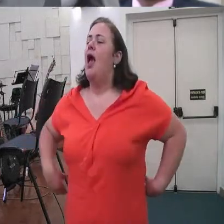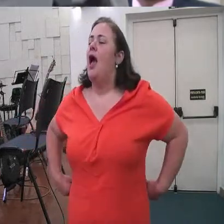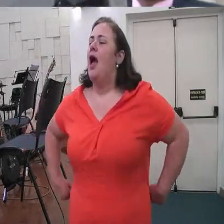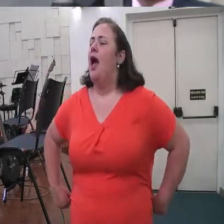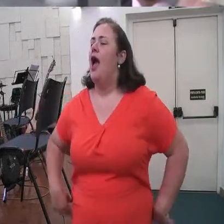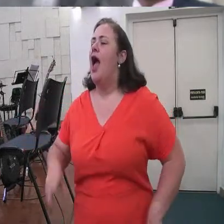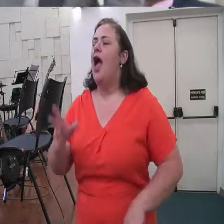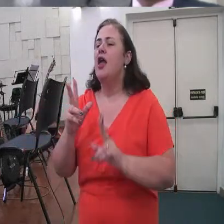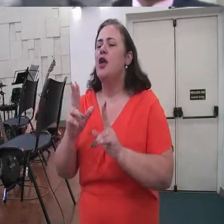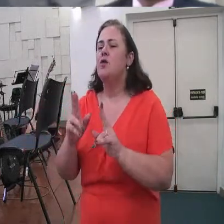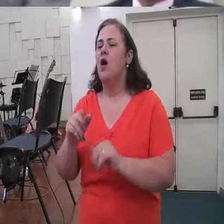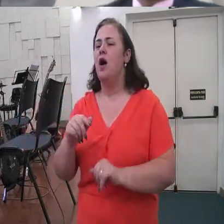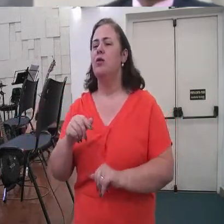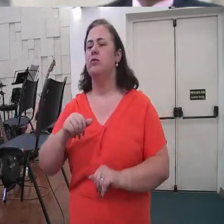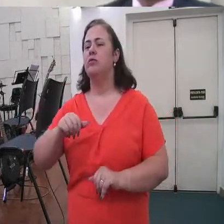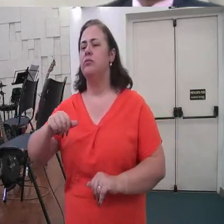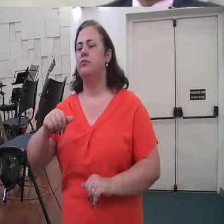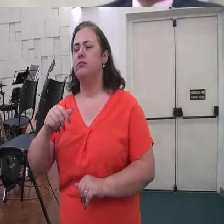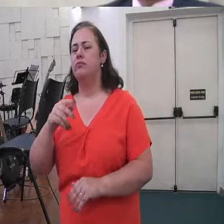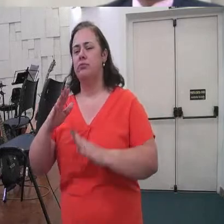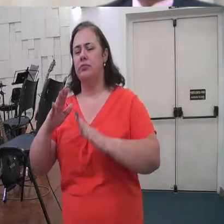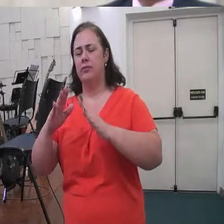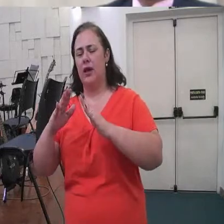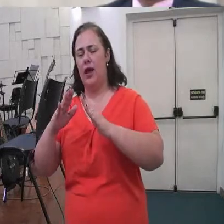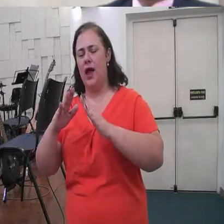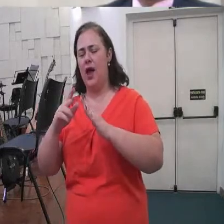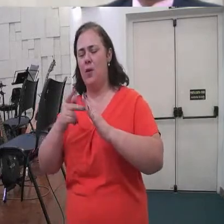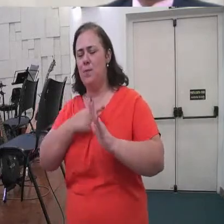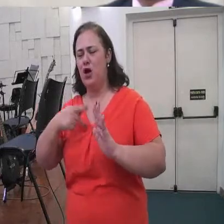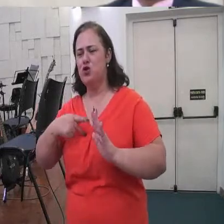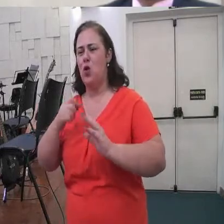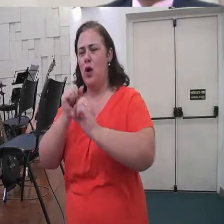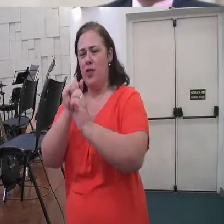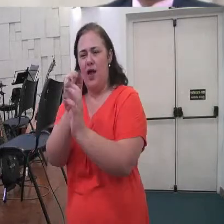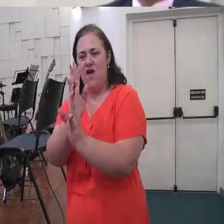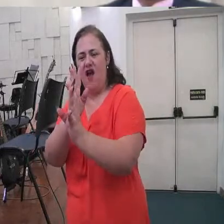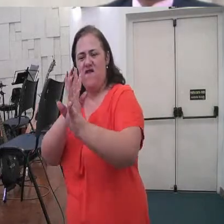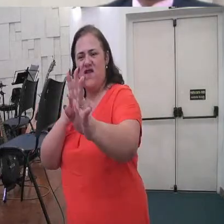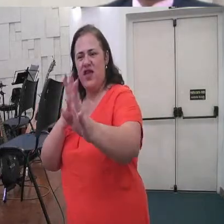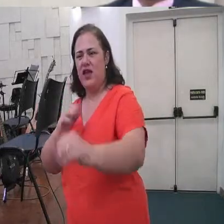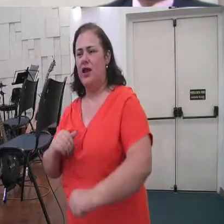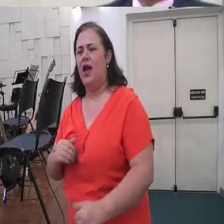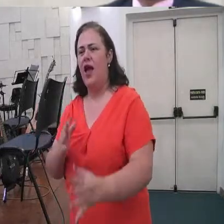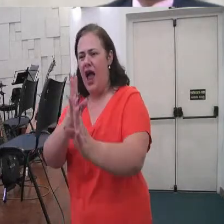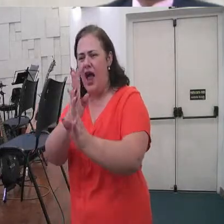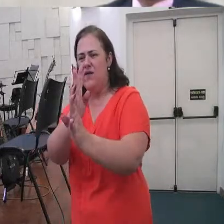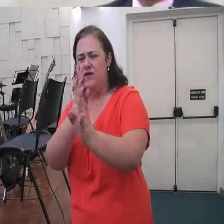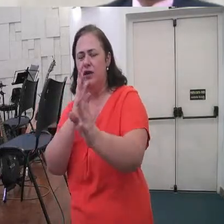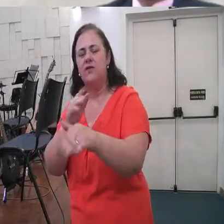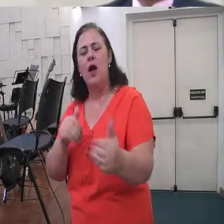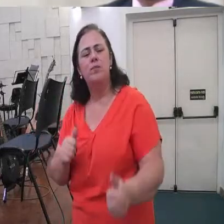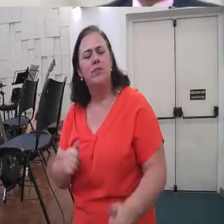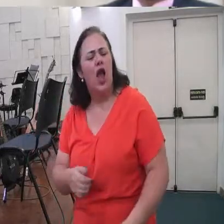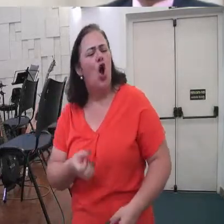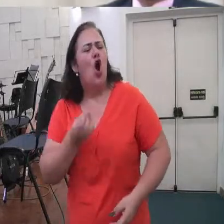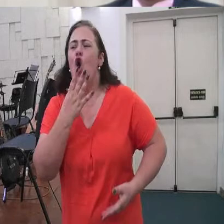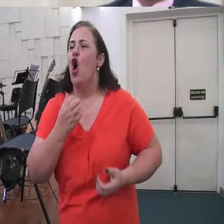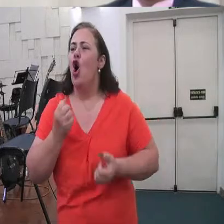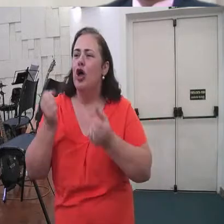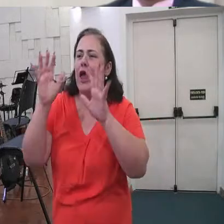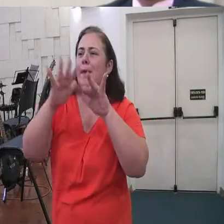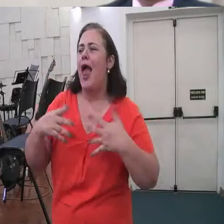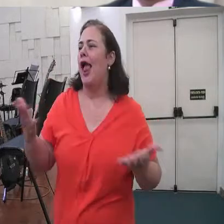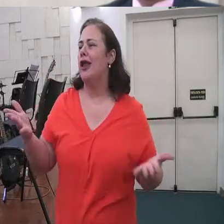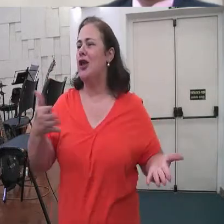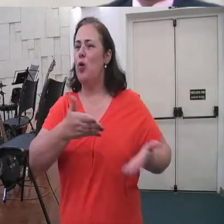aos pedaços e eu participei da campanha da casa própria, pude comprar minha casa, aquela casa antiga demoli,